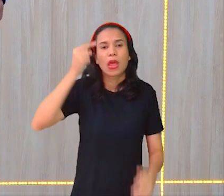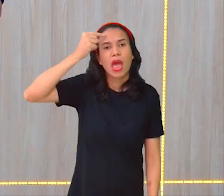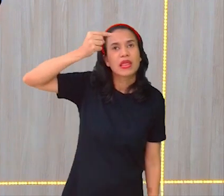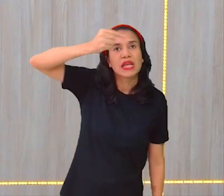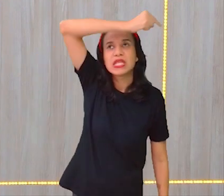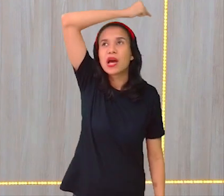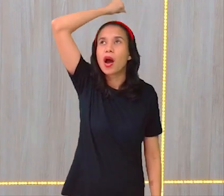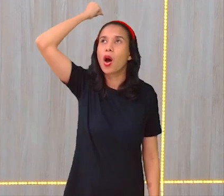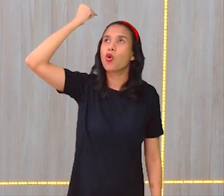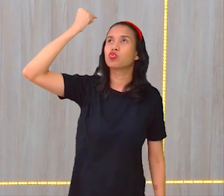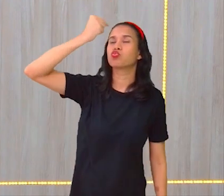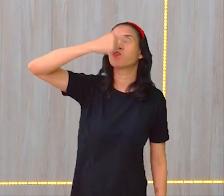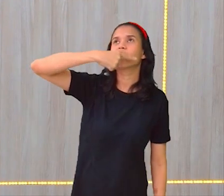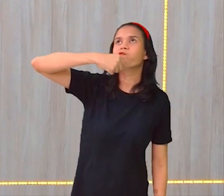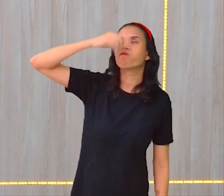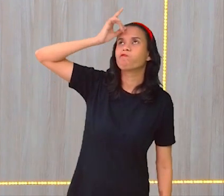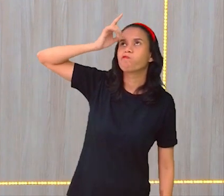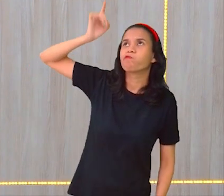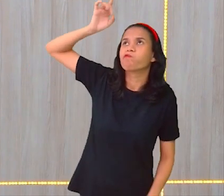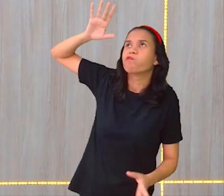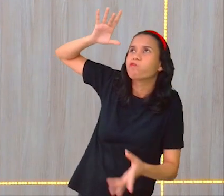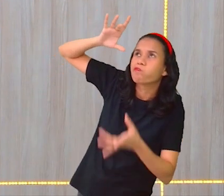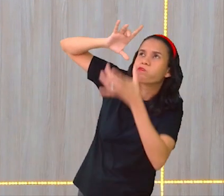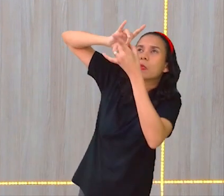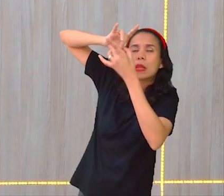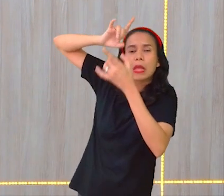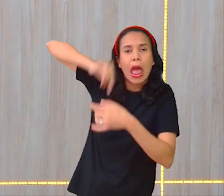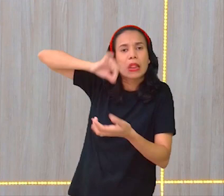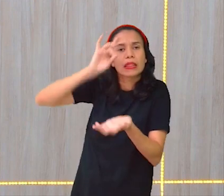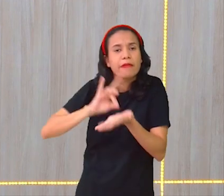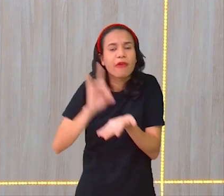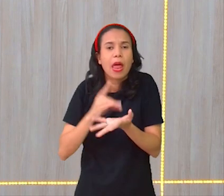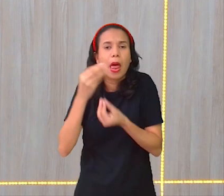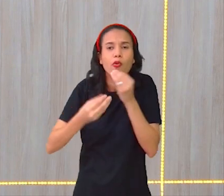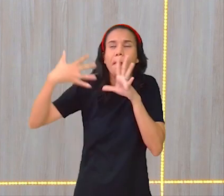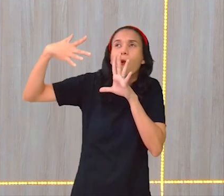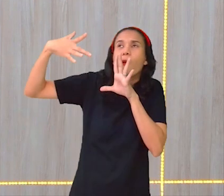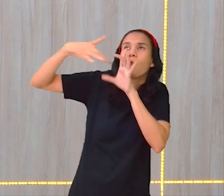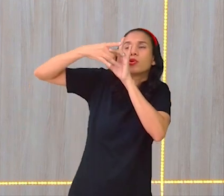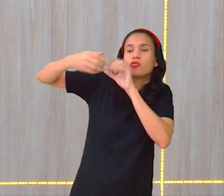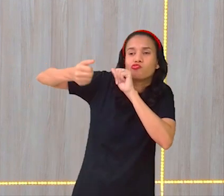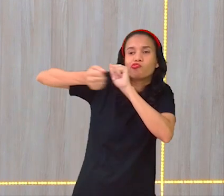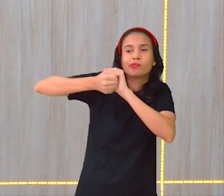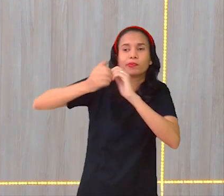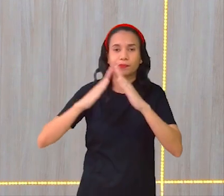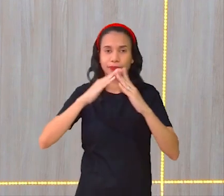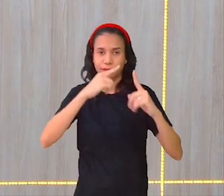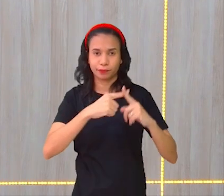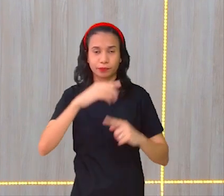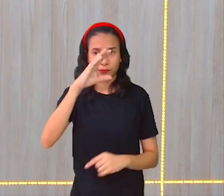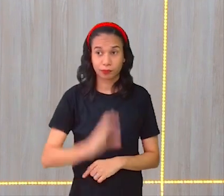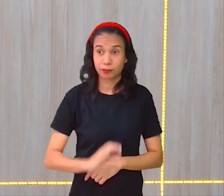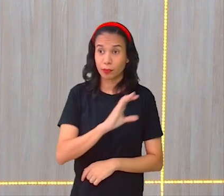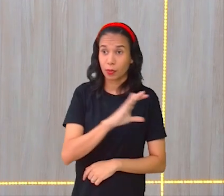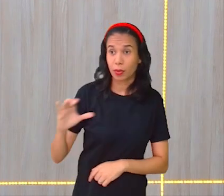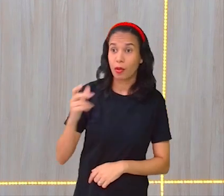um homem de Deus, um homem que ele era ligado à Igreja Católica. E ele dizia